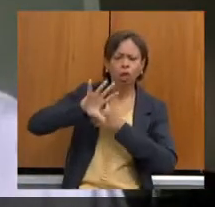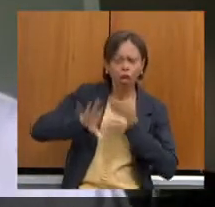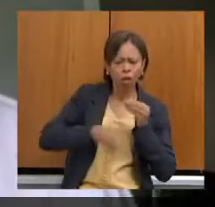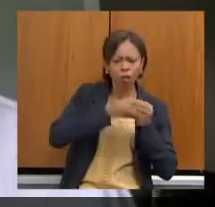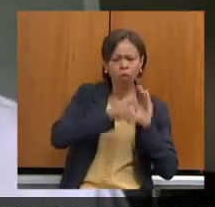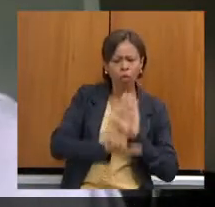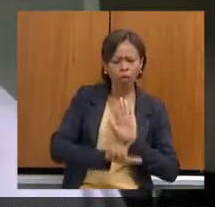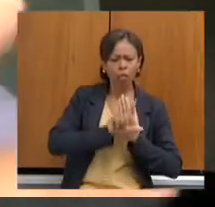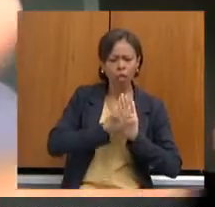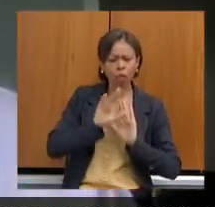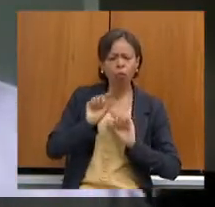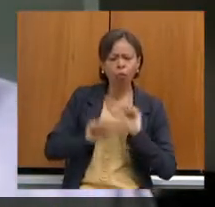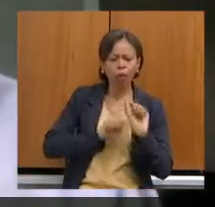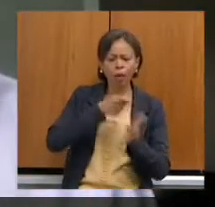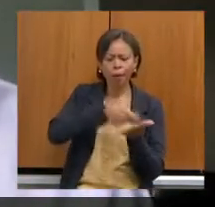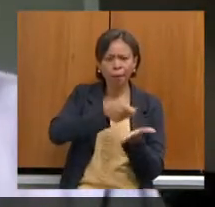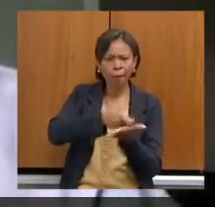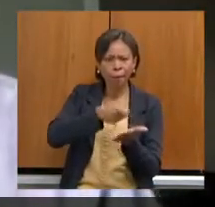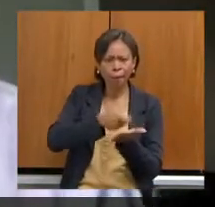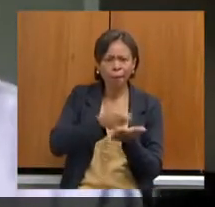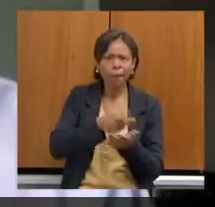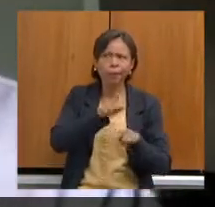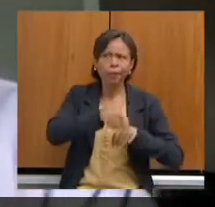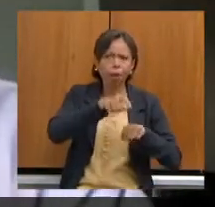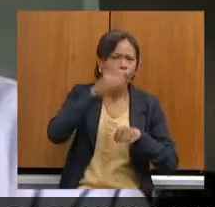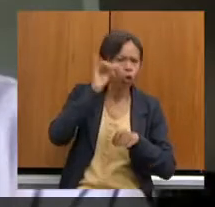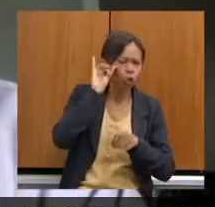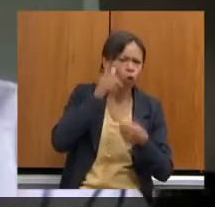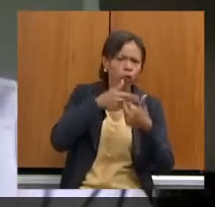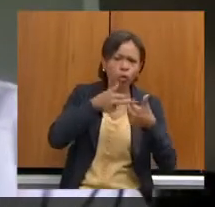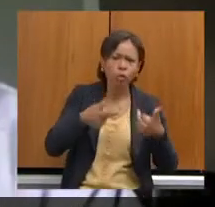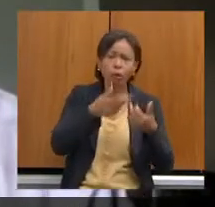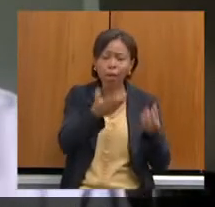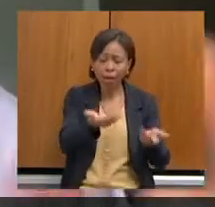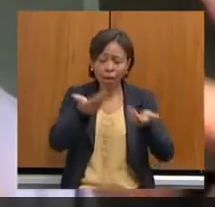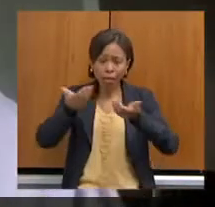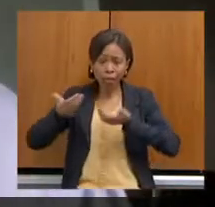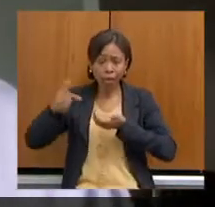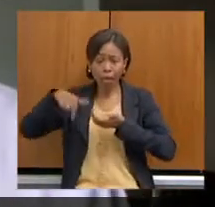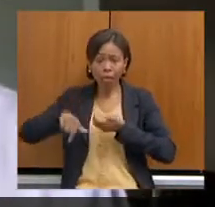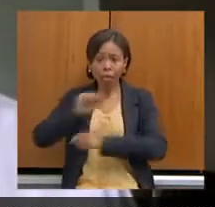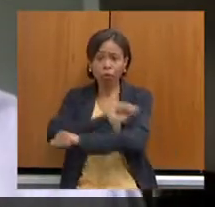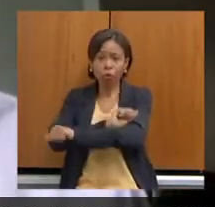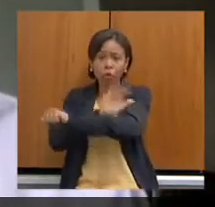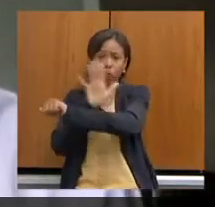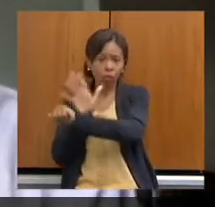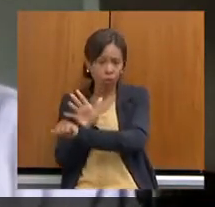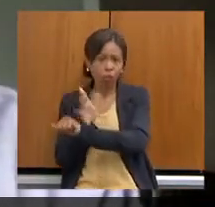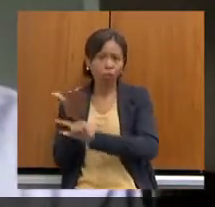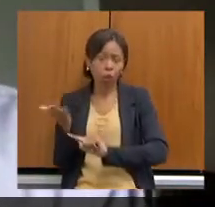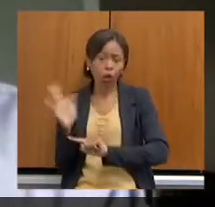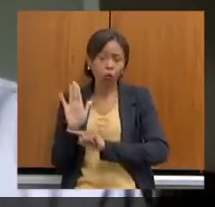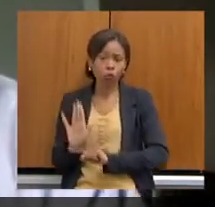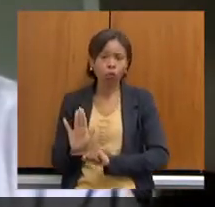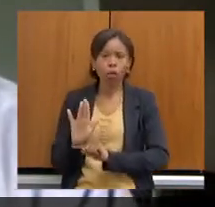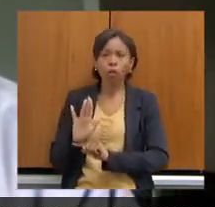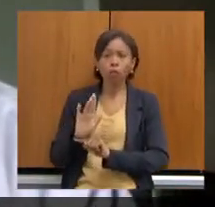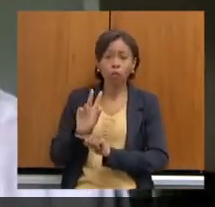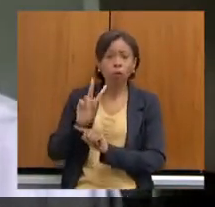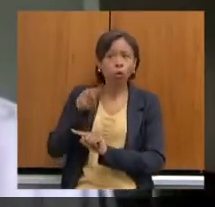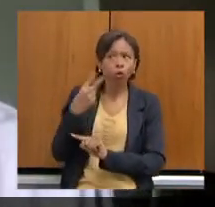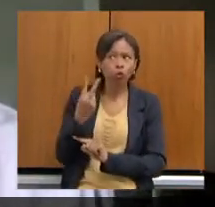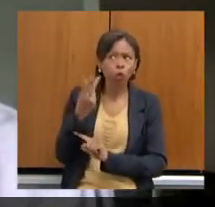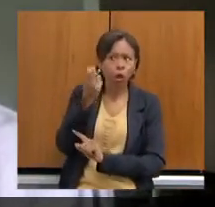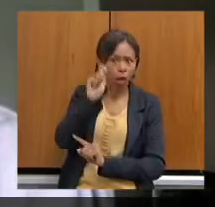conjuntos Olá pessoal do trator implemento para fazer aqui para cidade para Montes Claros para mim poder dar é duas grandes